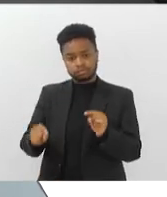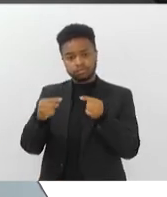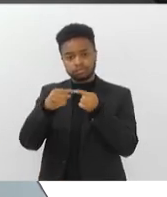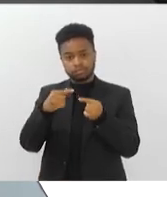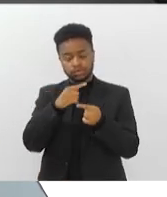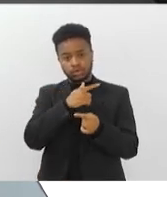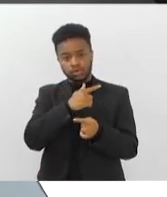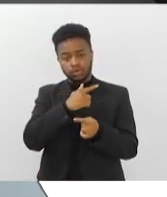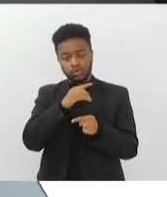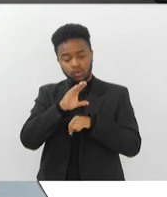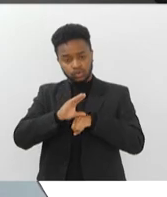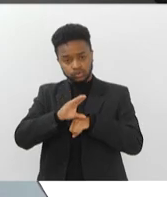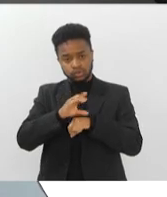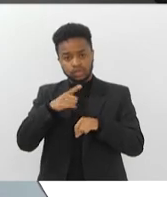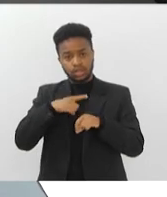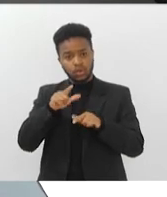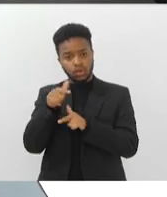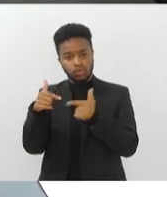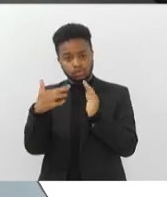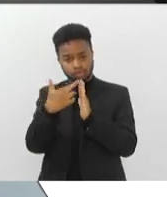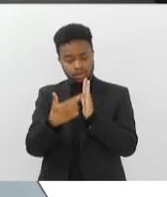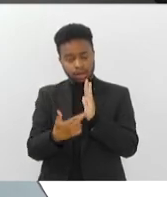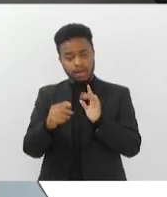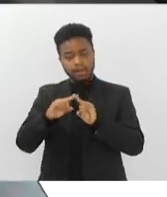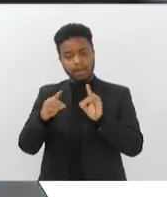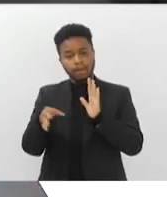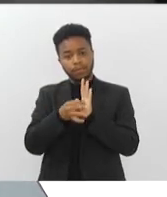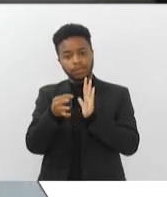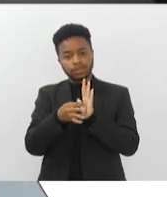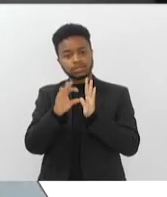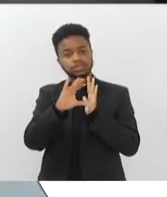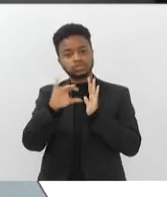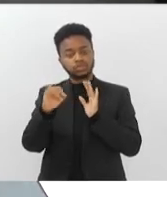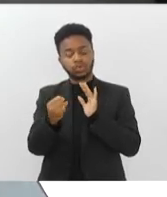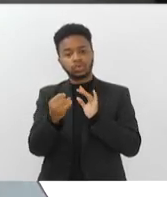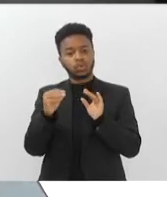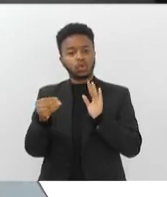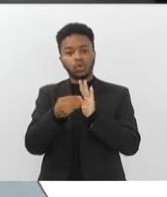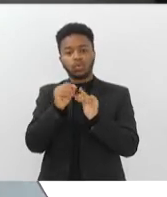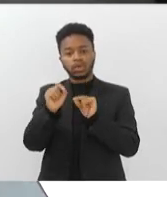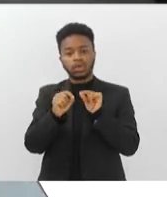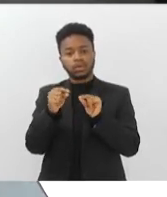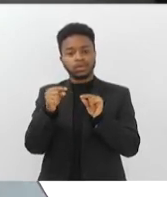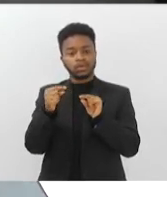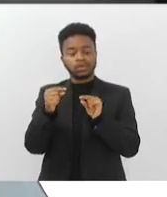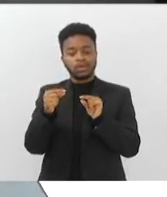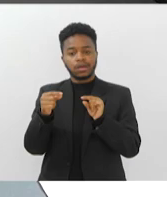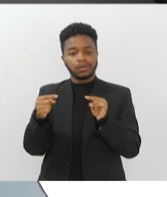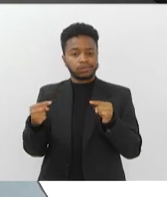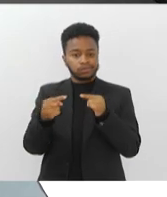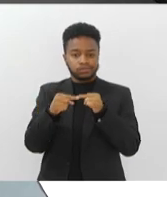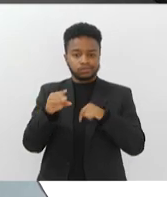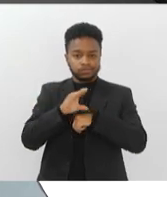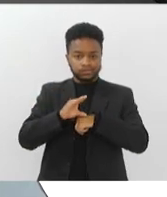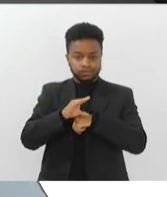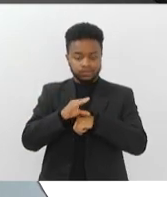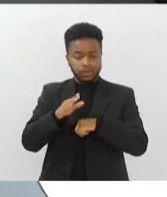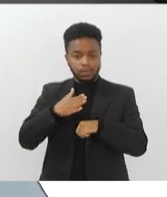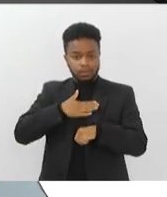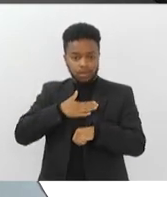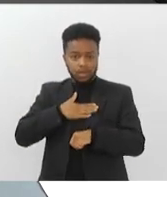todos os atributos corretos, o parecer da CCJ vai ser pela inconstitucionalidade do meu PDL. Então, o